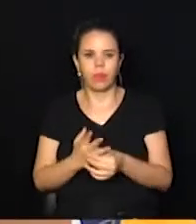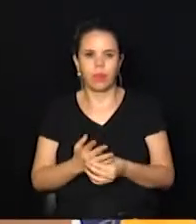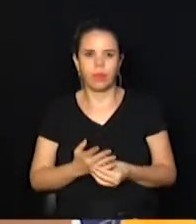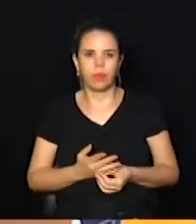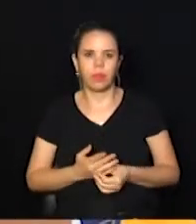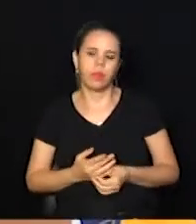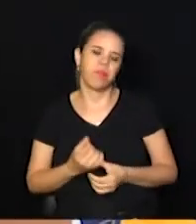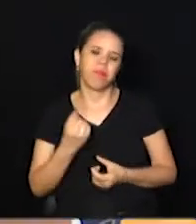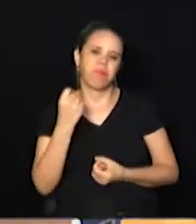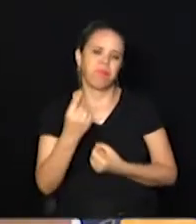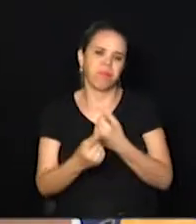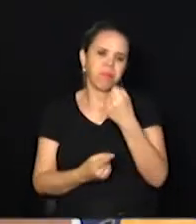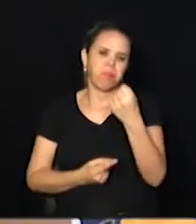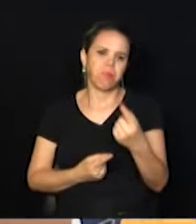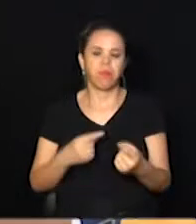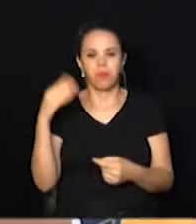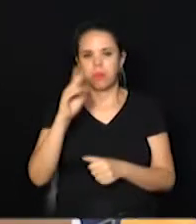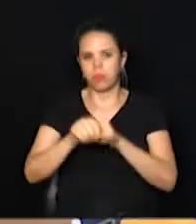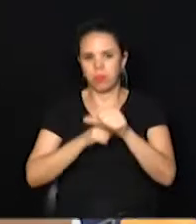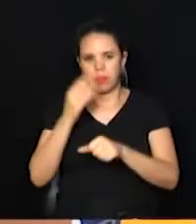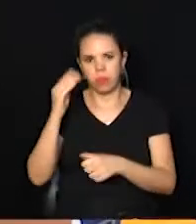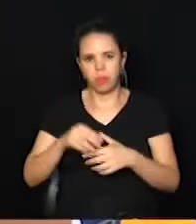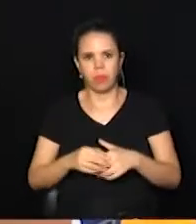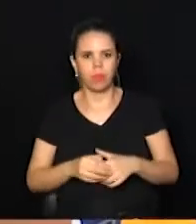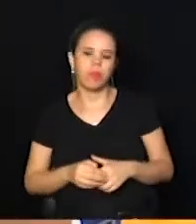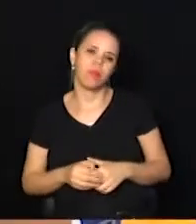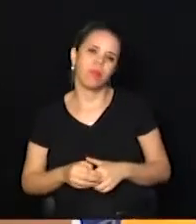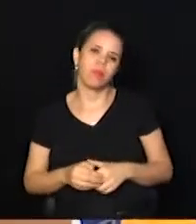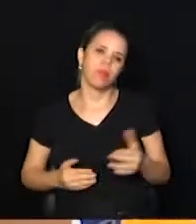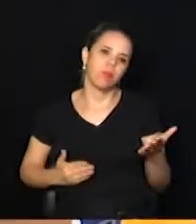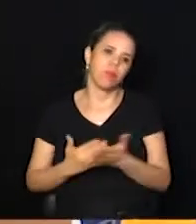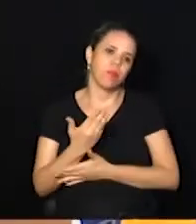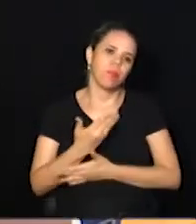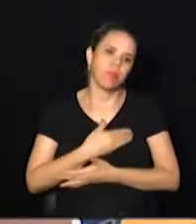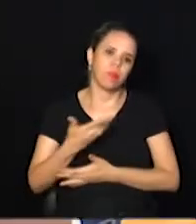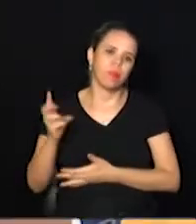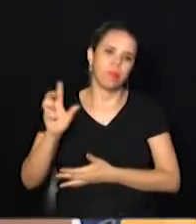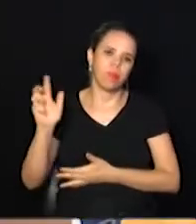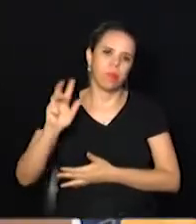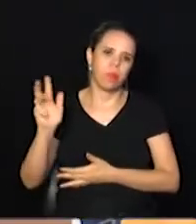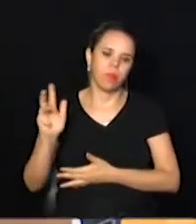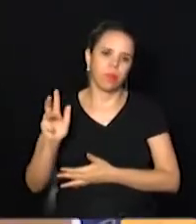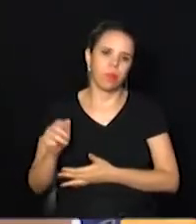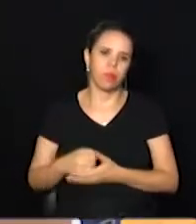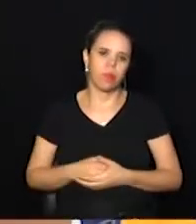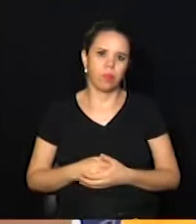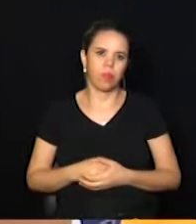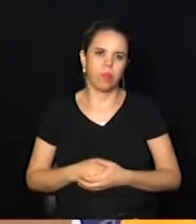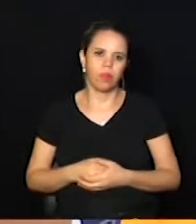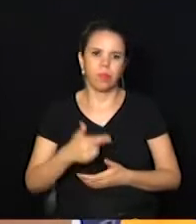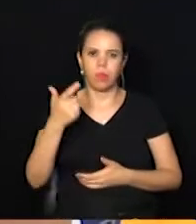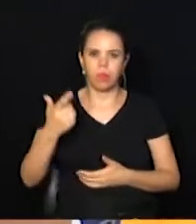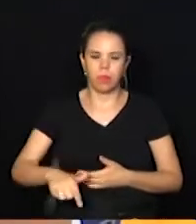em extinção. O Brasil mudou, sabia? Elegemos o companheiro Lula e, como se não bastasse, elegemos de